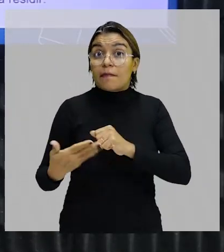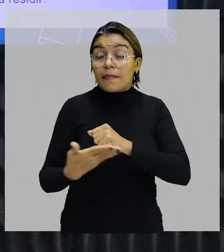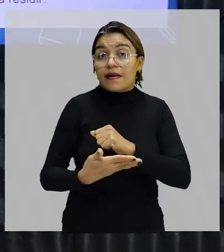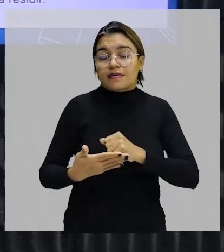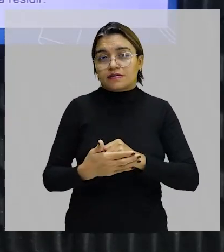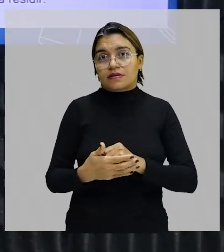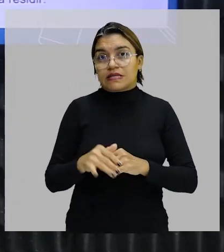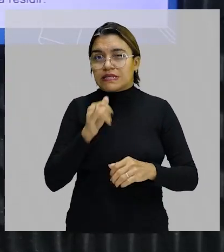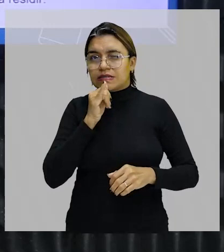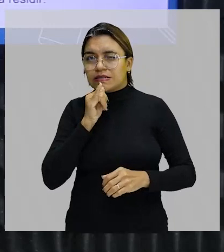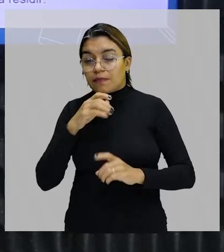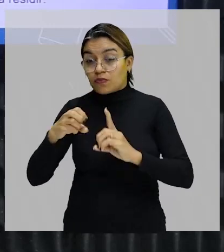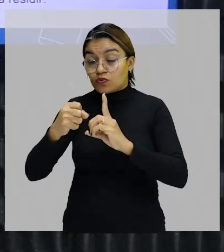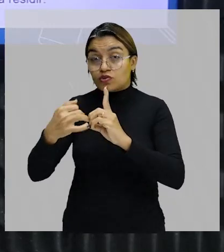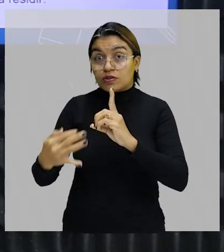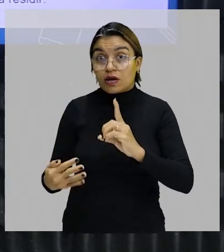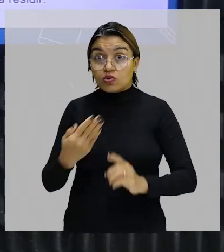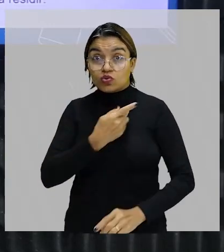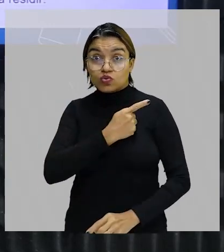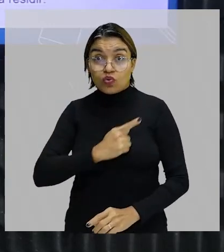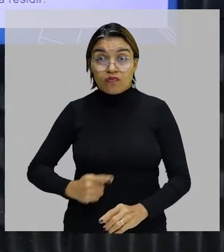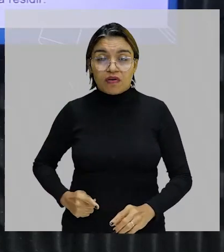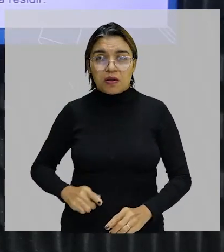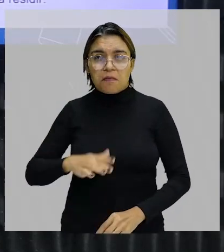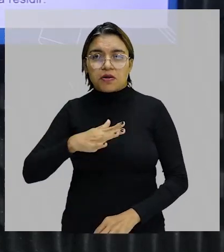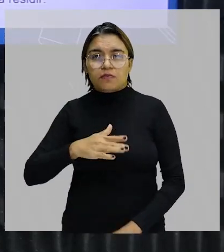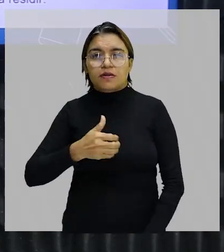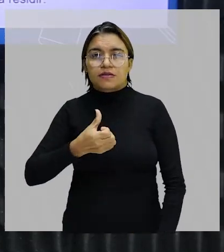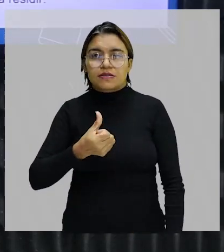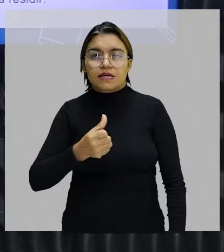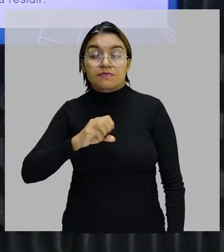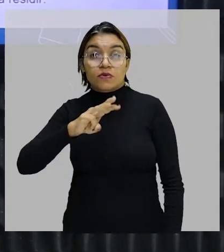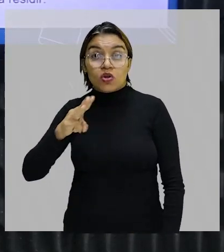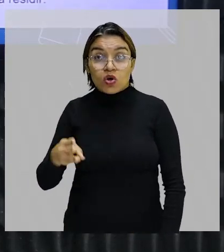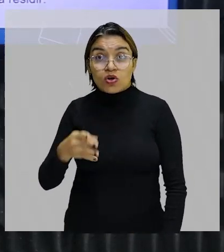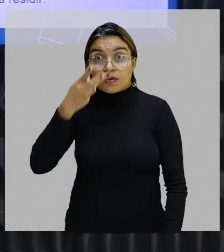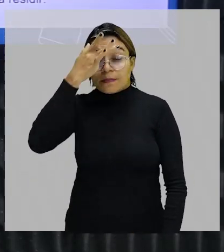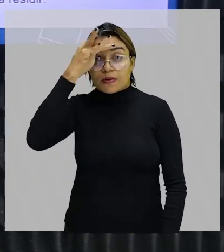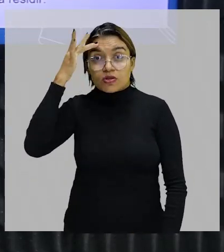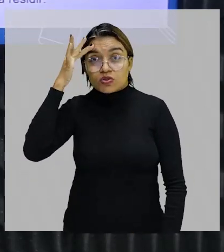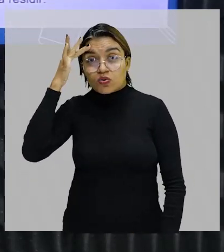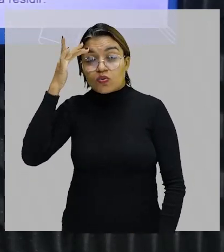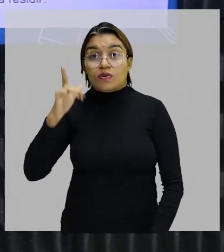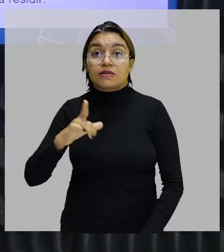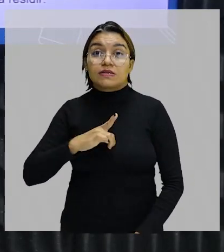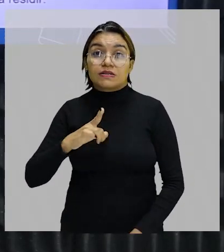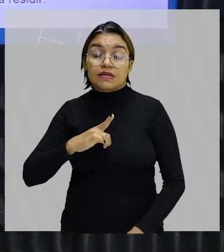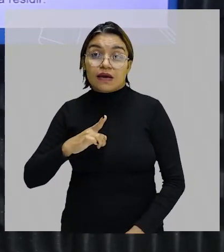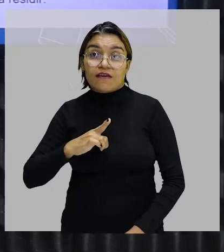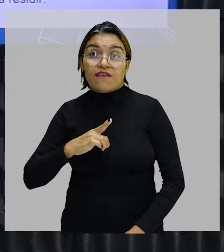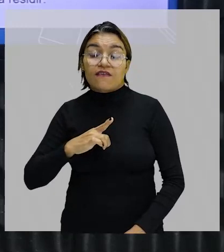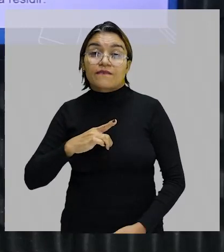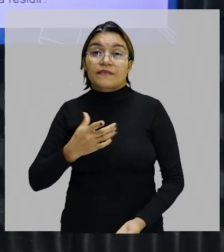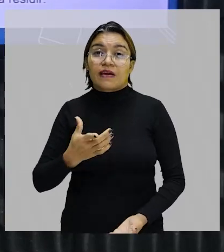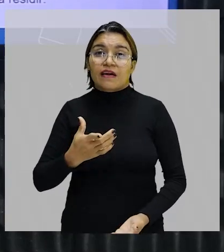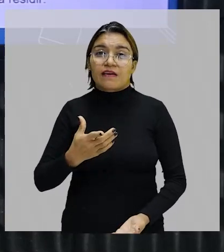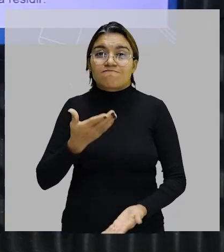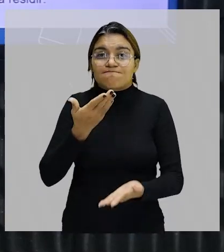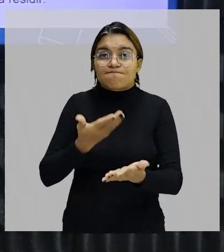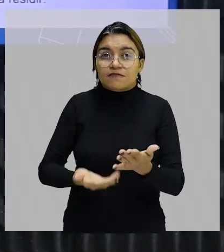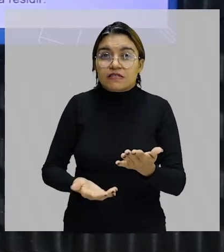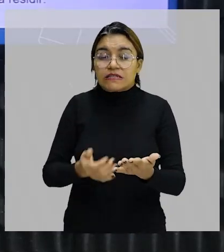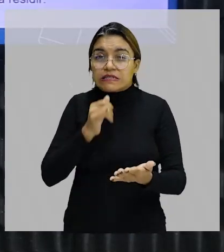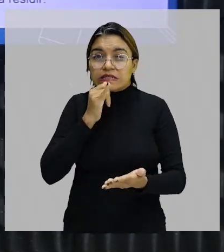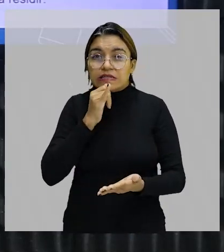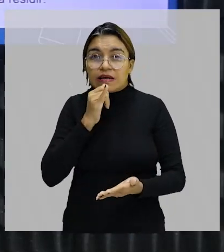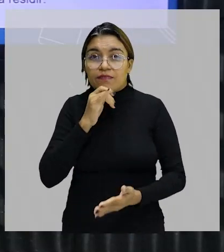dados governamentais, estima-se hoje que de 5 a 6 milhões de pessoas enquadram o chamado do déficit habitacional, ou seja, não possuem